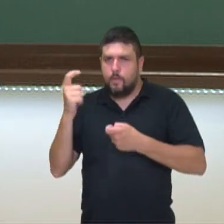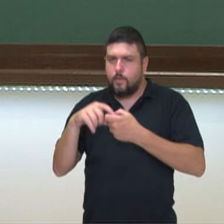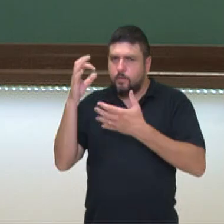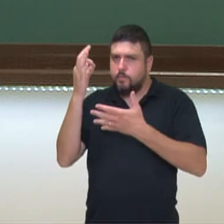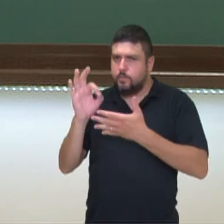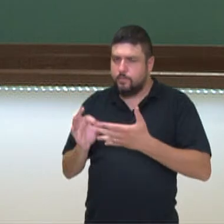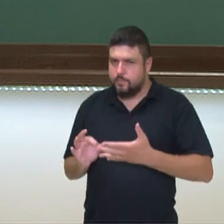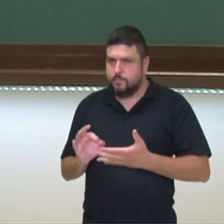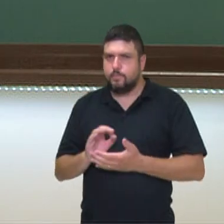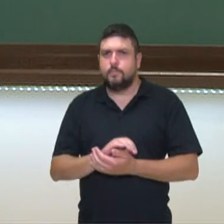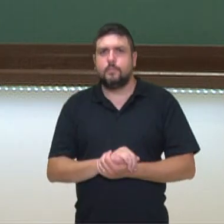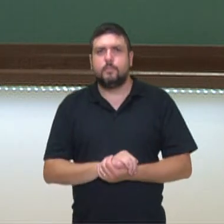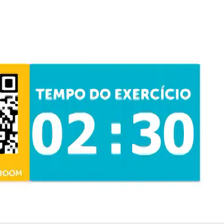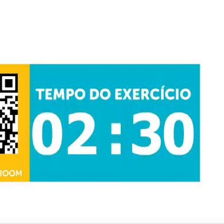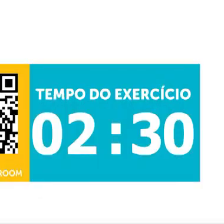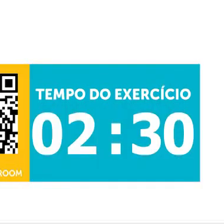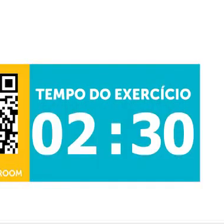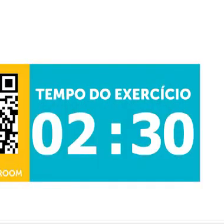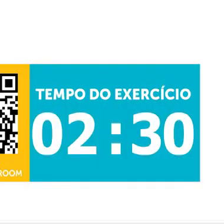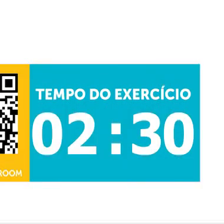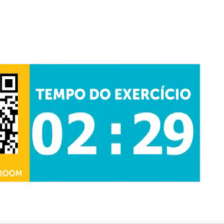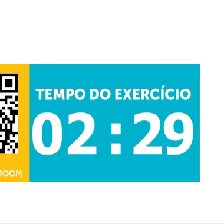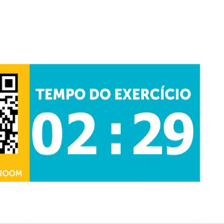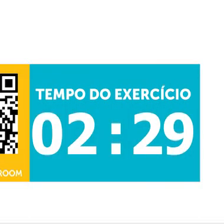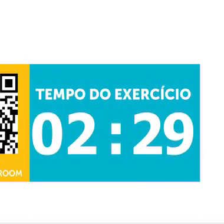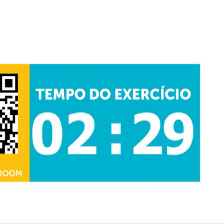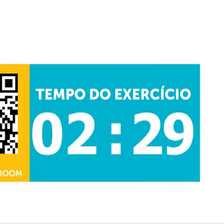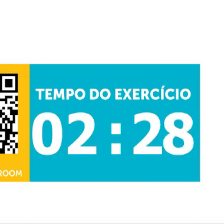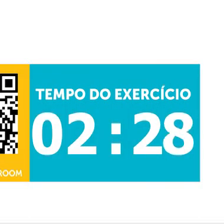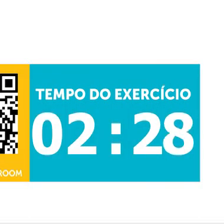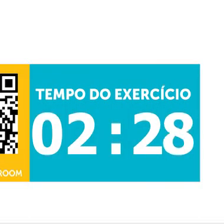ideia da subtração nesse problema.